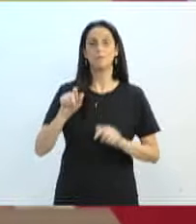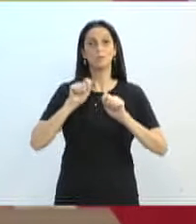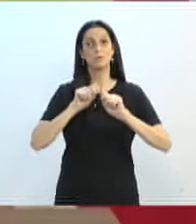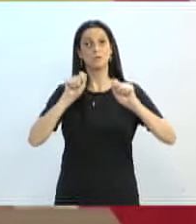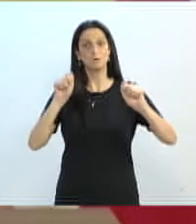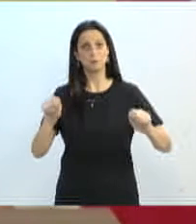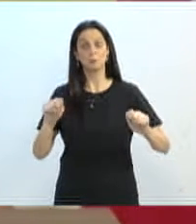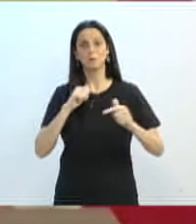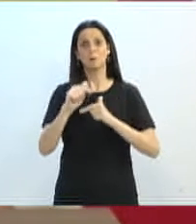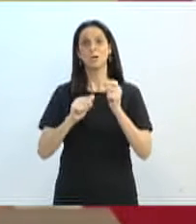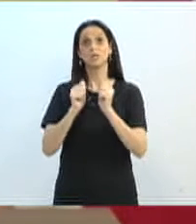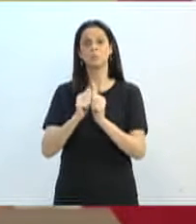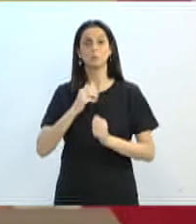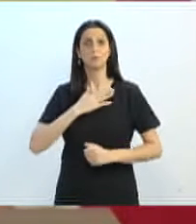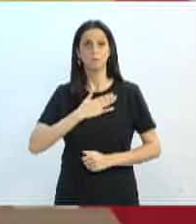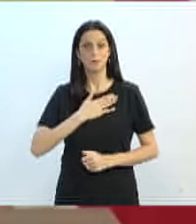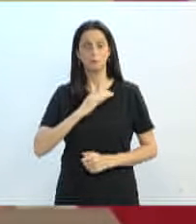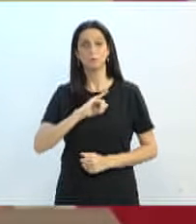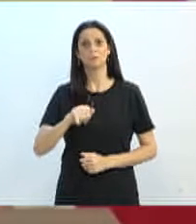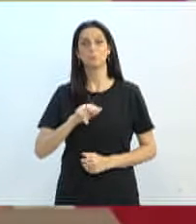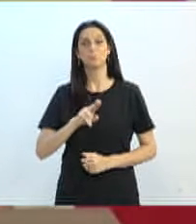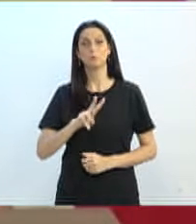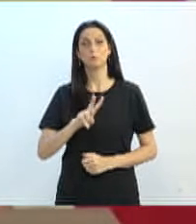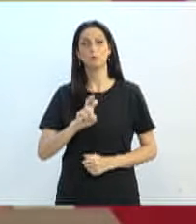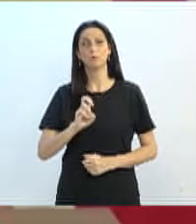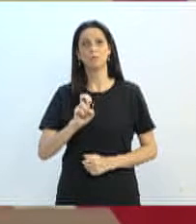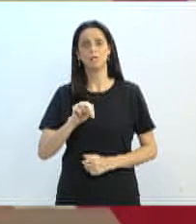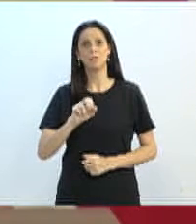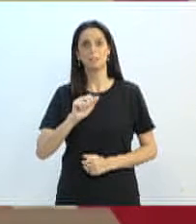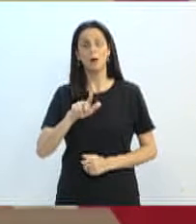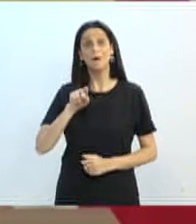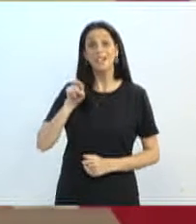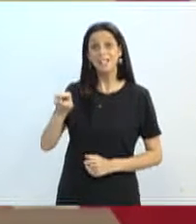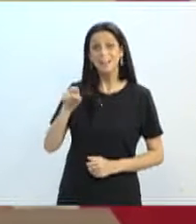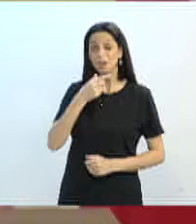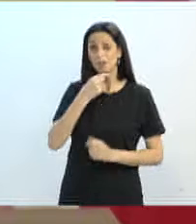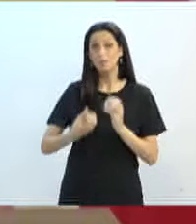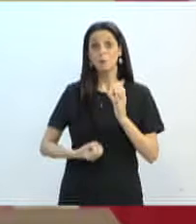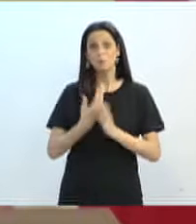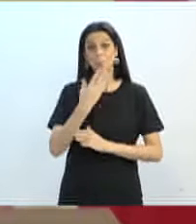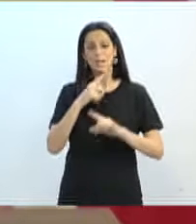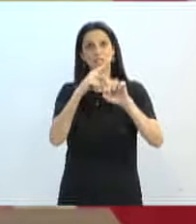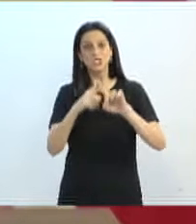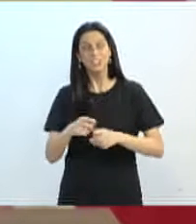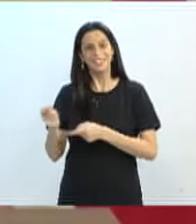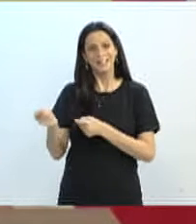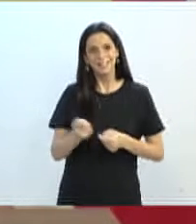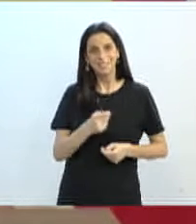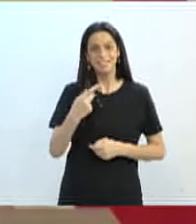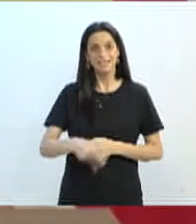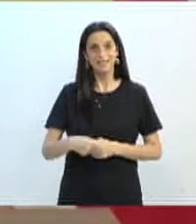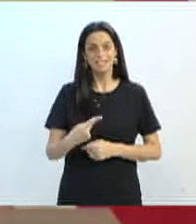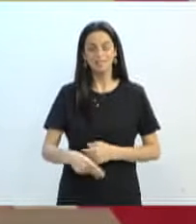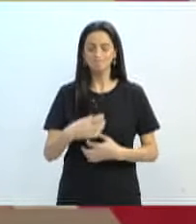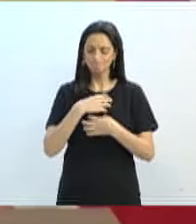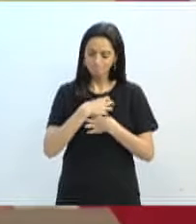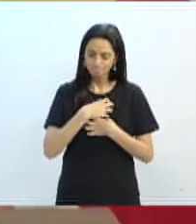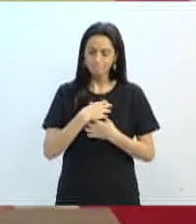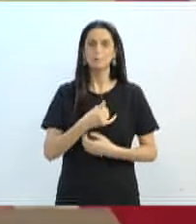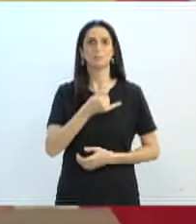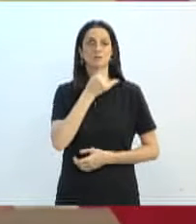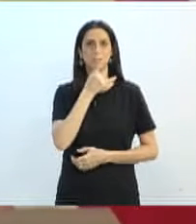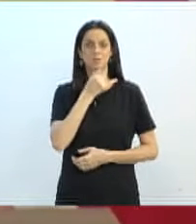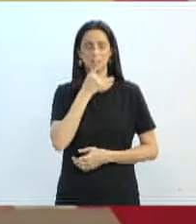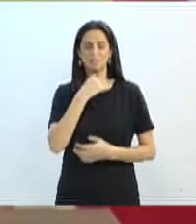que trabalha comigo no meu gabinete de Juvenal. Então, Gil foi um dos fundadores da Gincana da cidade de Blumenau. Meus sentimentos